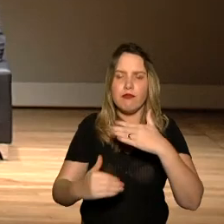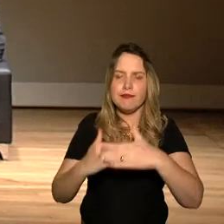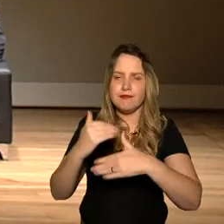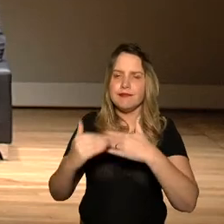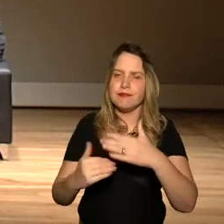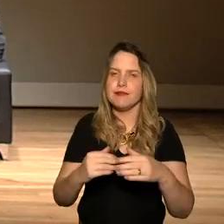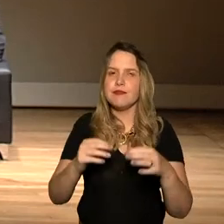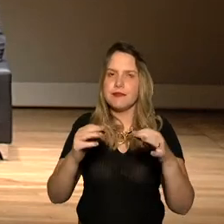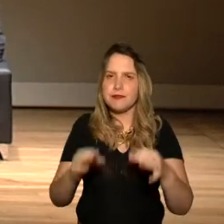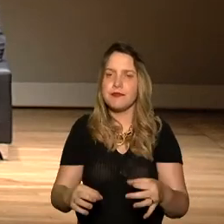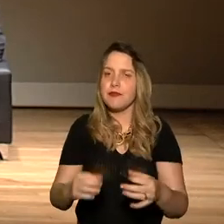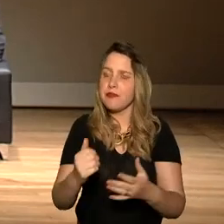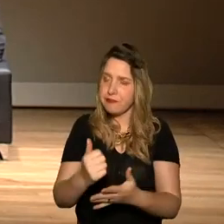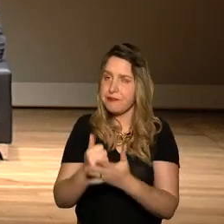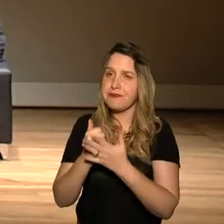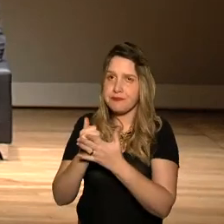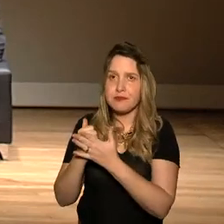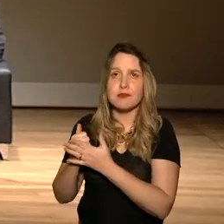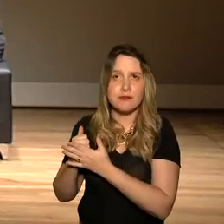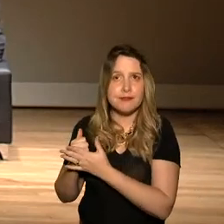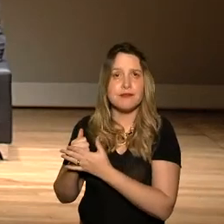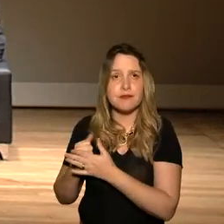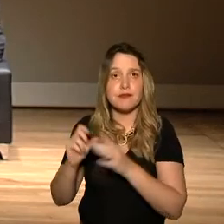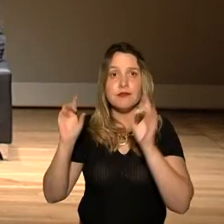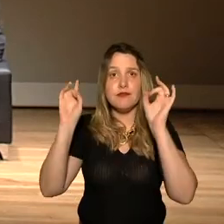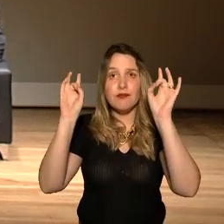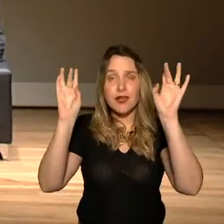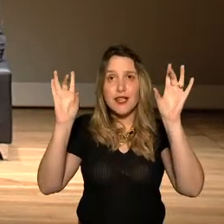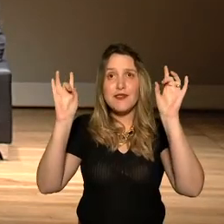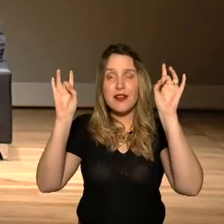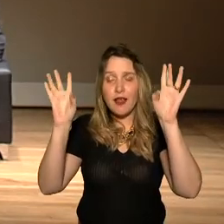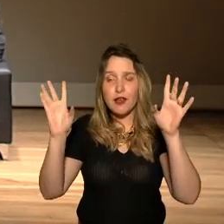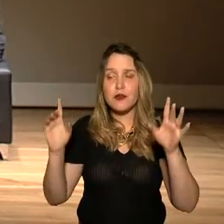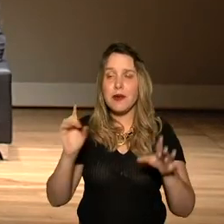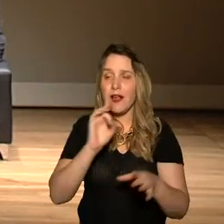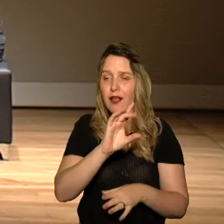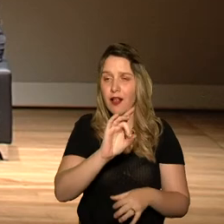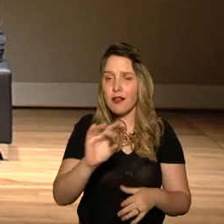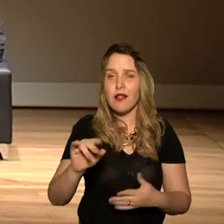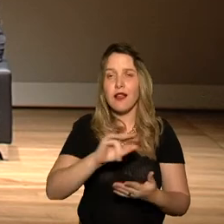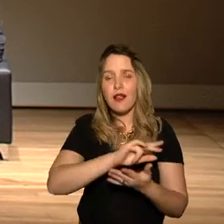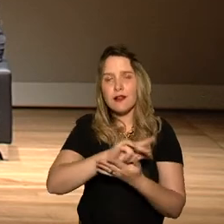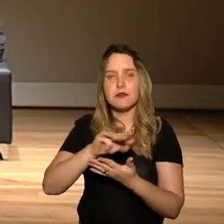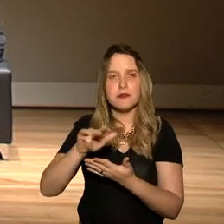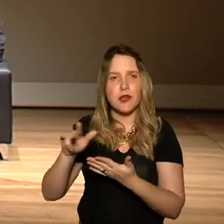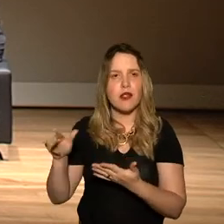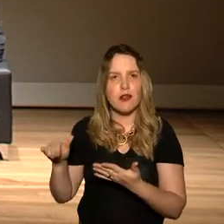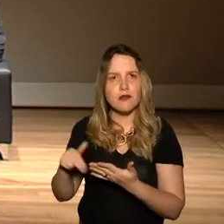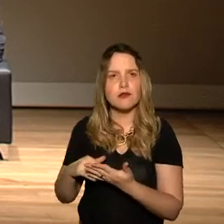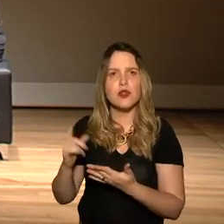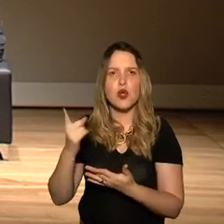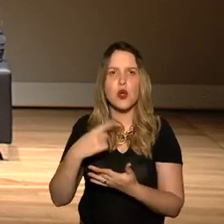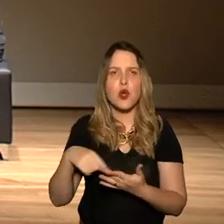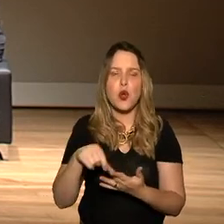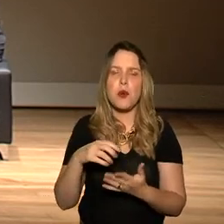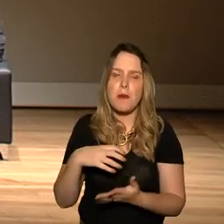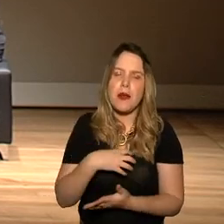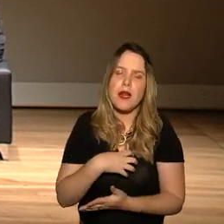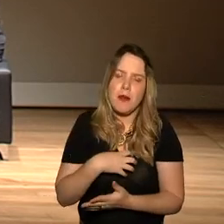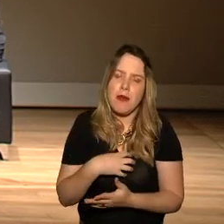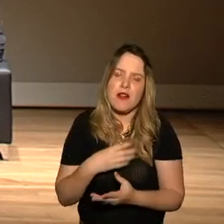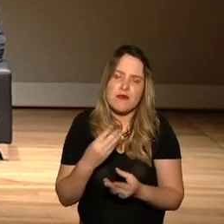cultural né alguém que está fazendo esse leve trás de aspectos que muitas vezes convivem de uma maneira mais